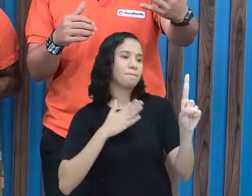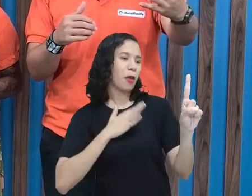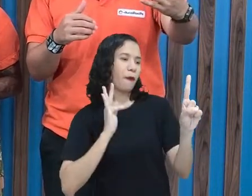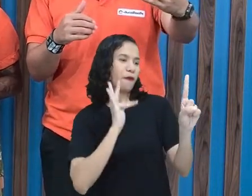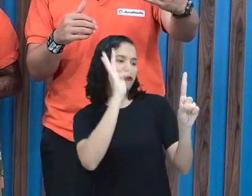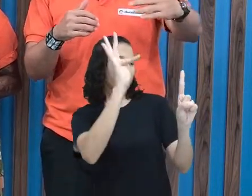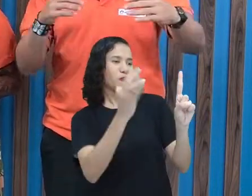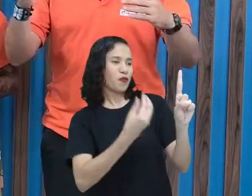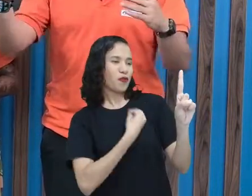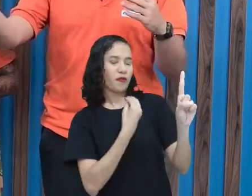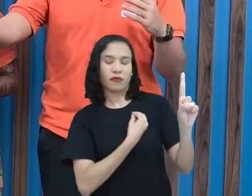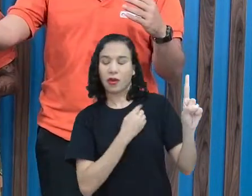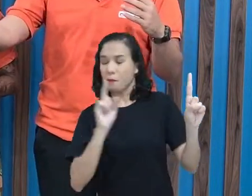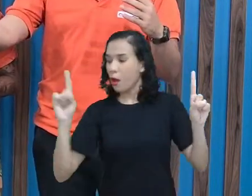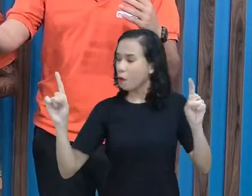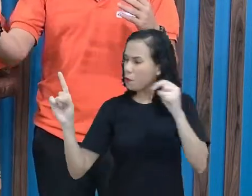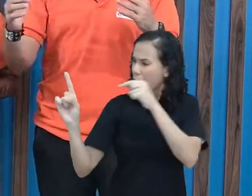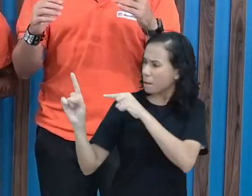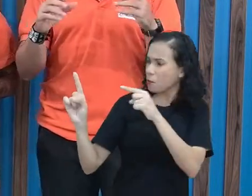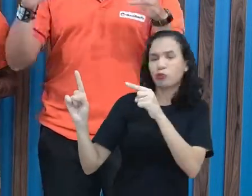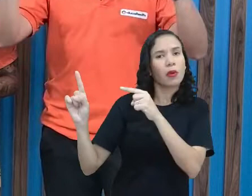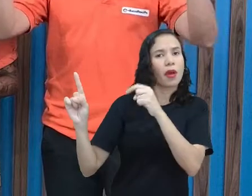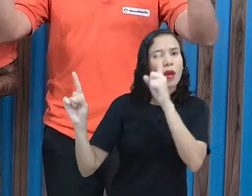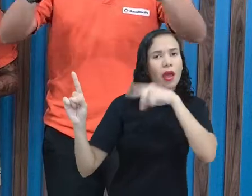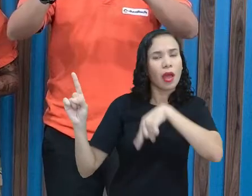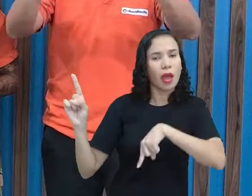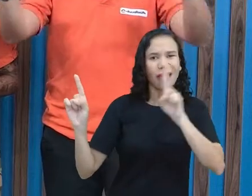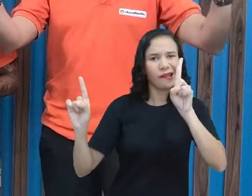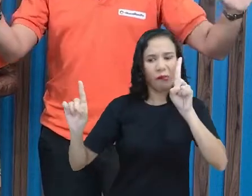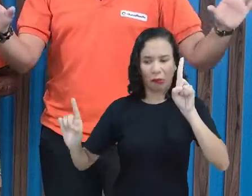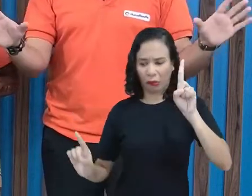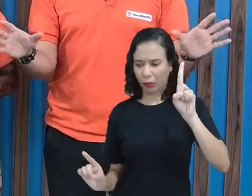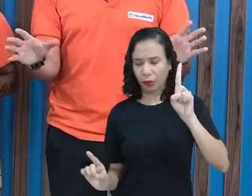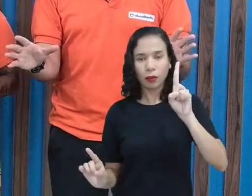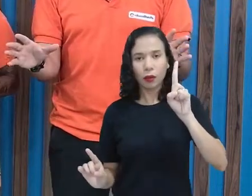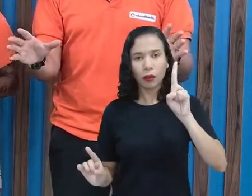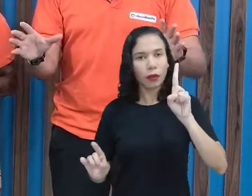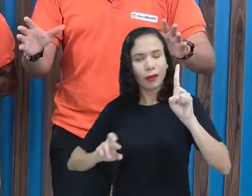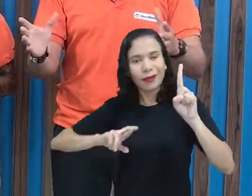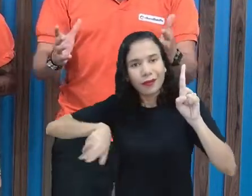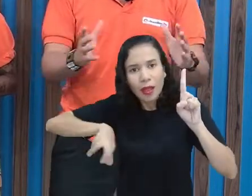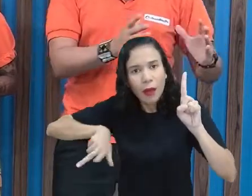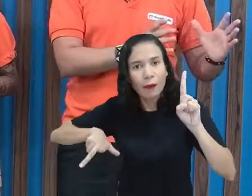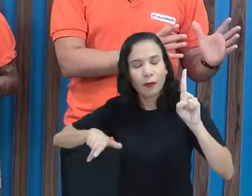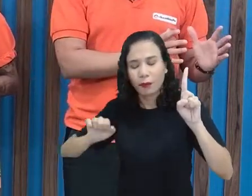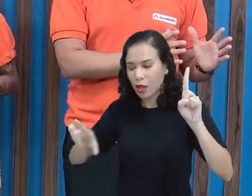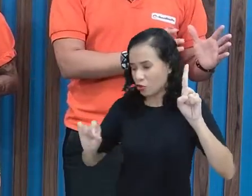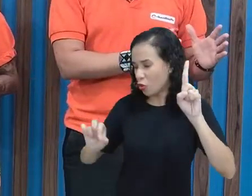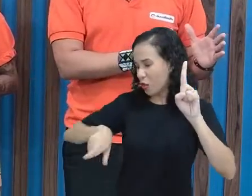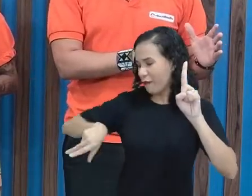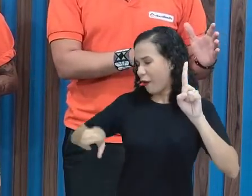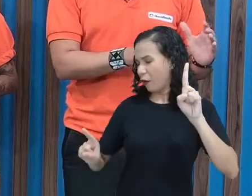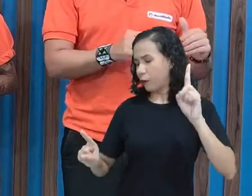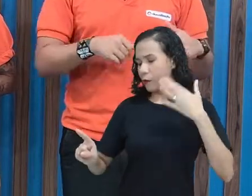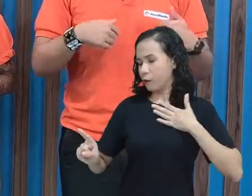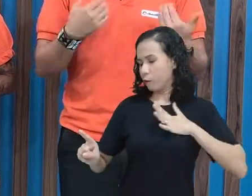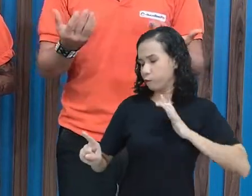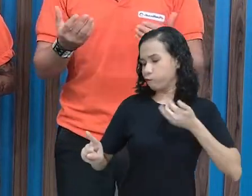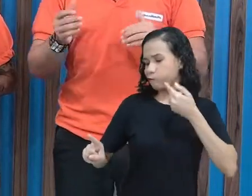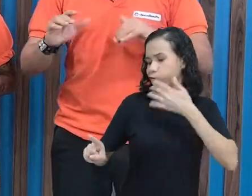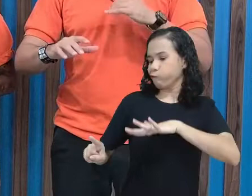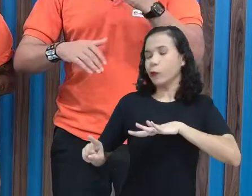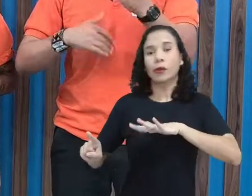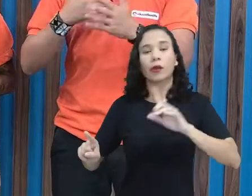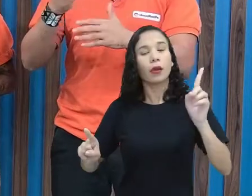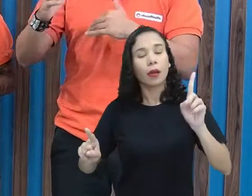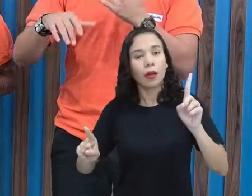que o seu vizinho, que alguém de seu bairro é inferior por qualquer coisa que seja, pelas escolhas dele, né? Por quê? Porque